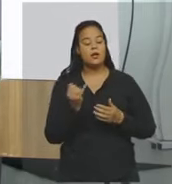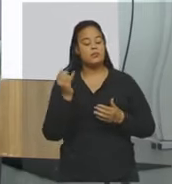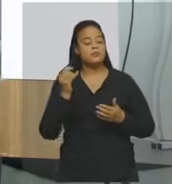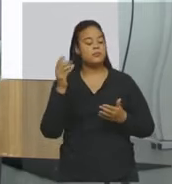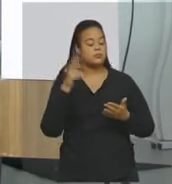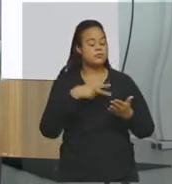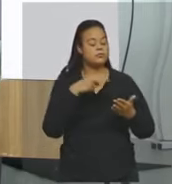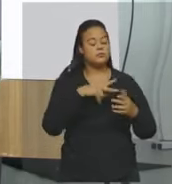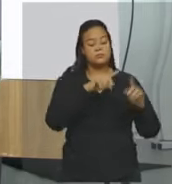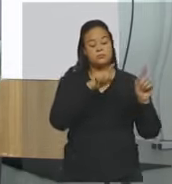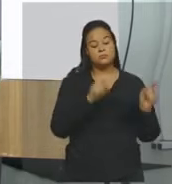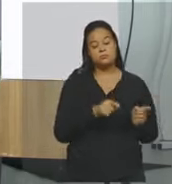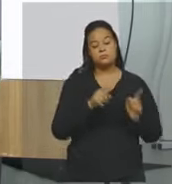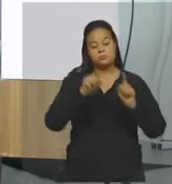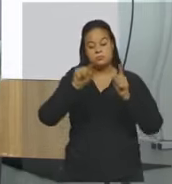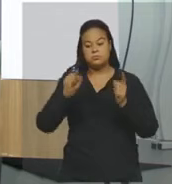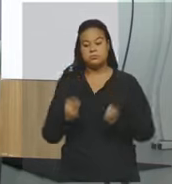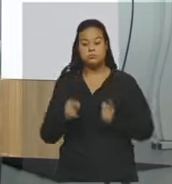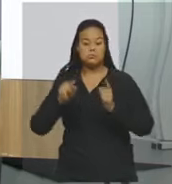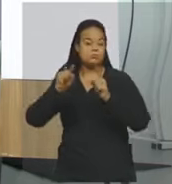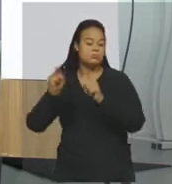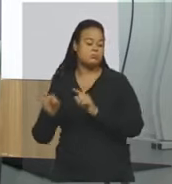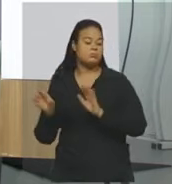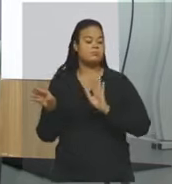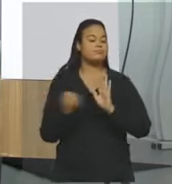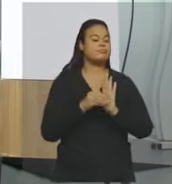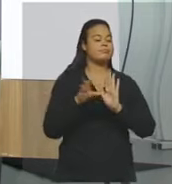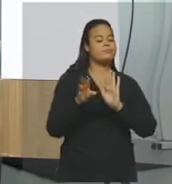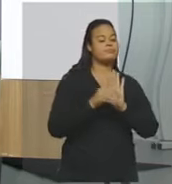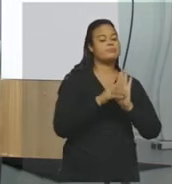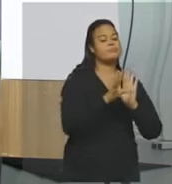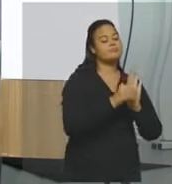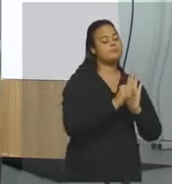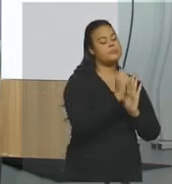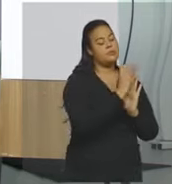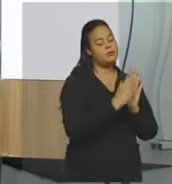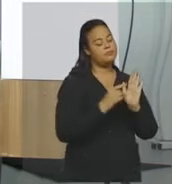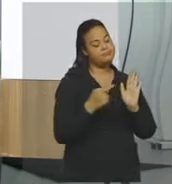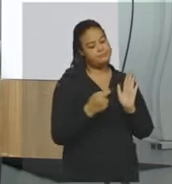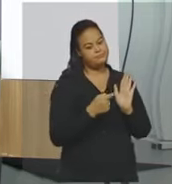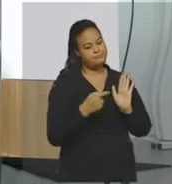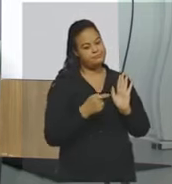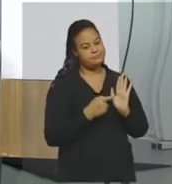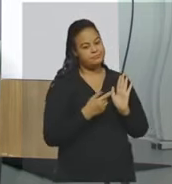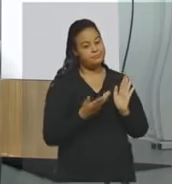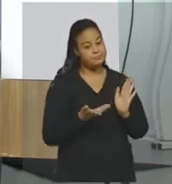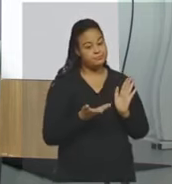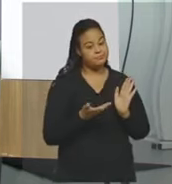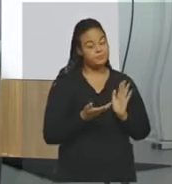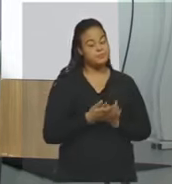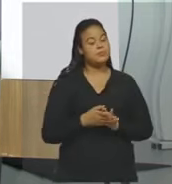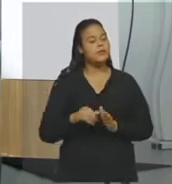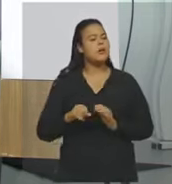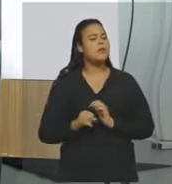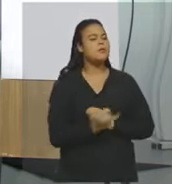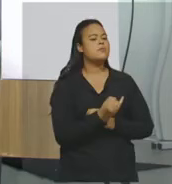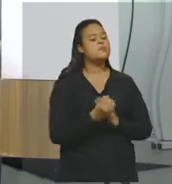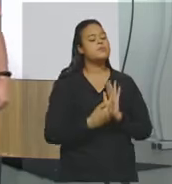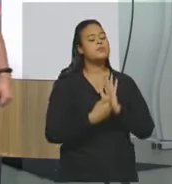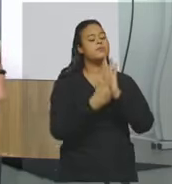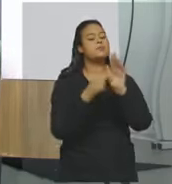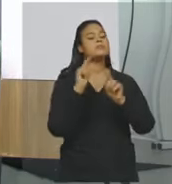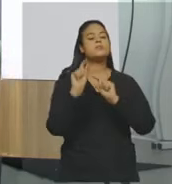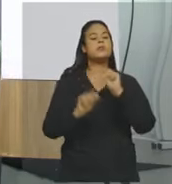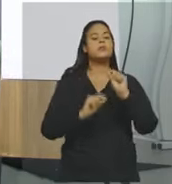dos parâmetros dados no meu exercício, ok? Então, eu quero aproveitar e mostrar para